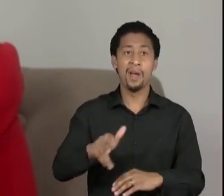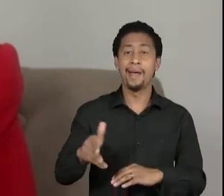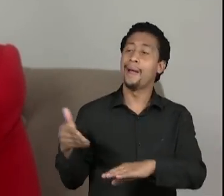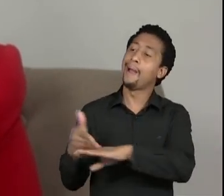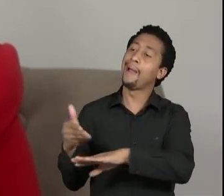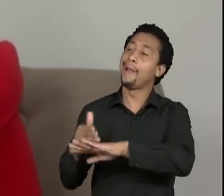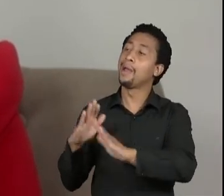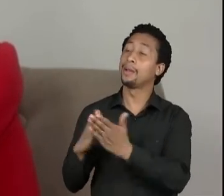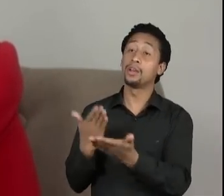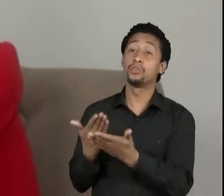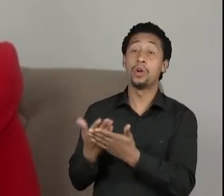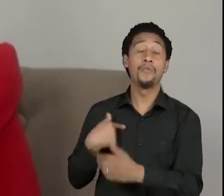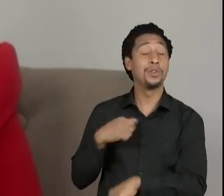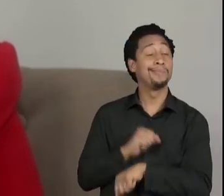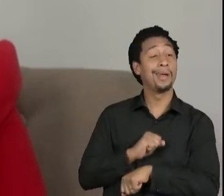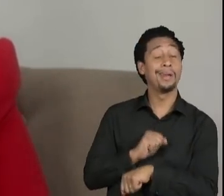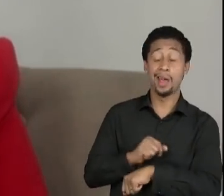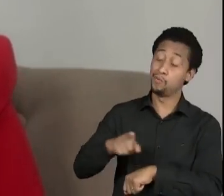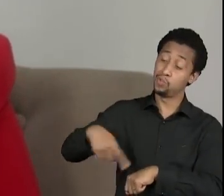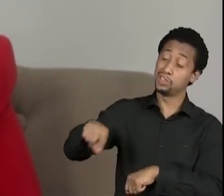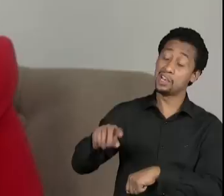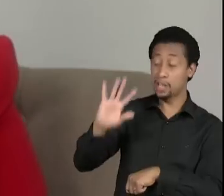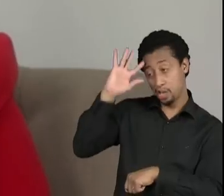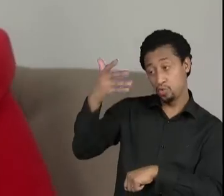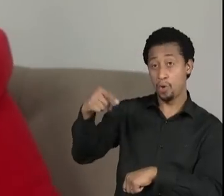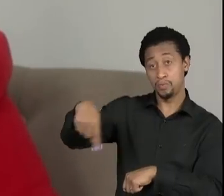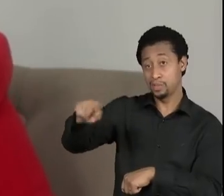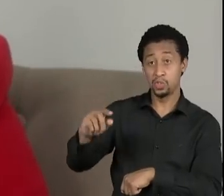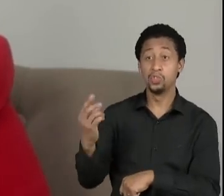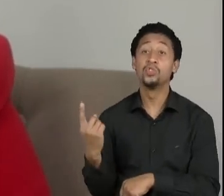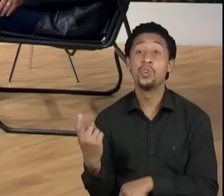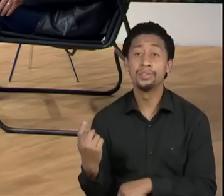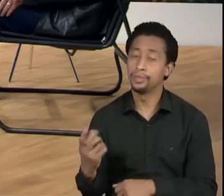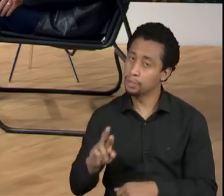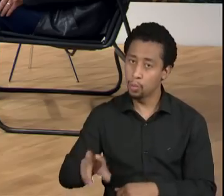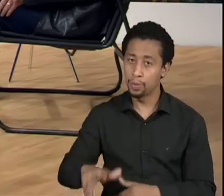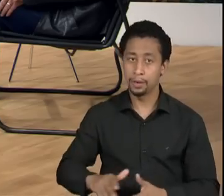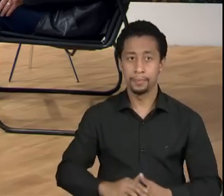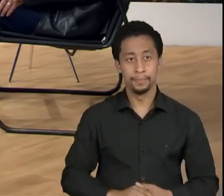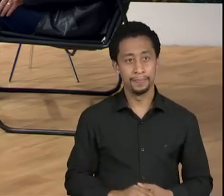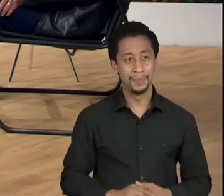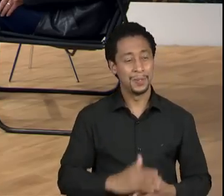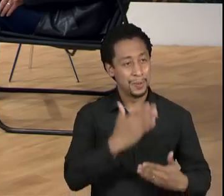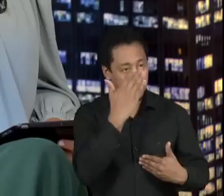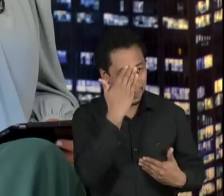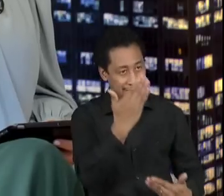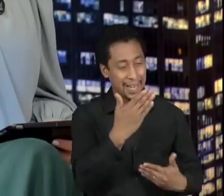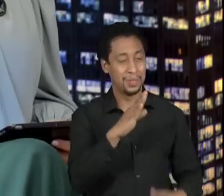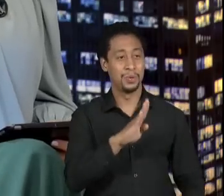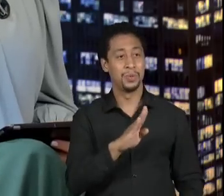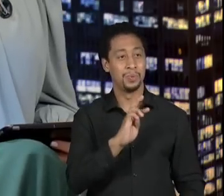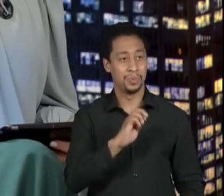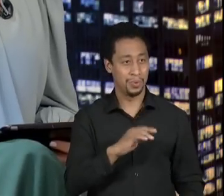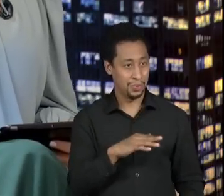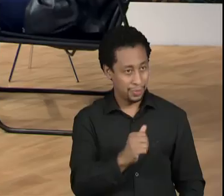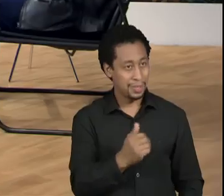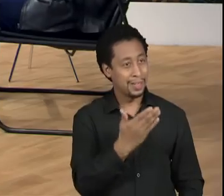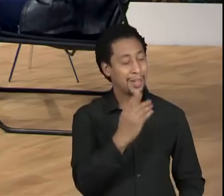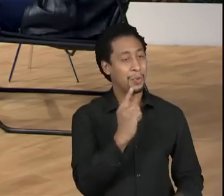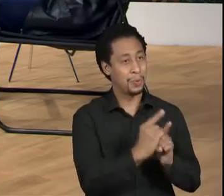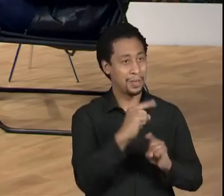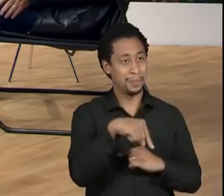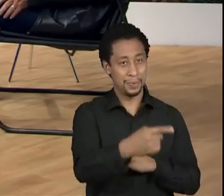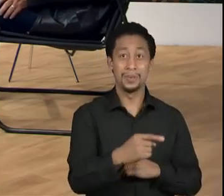e aguardo aí que, de repente, as coisas mudem sozinhas. Bruna, professora, obrigada pela presença e até uma próxima oportunidade.